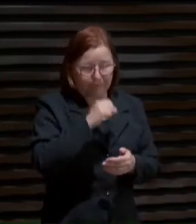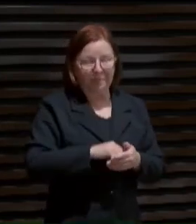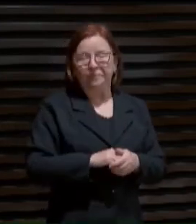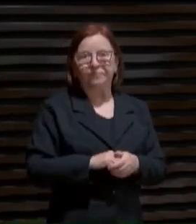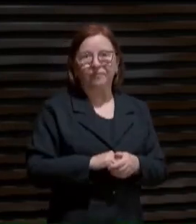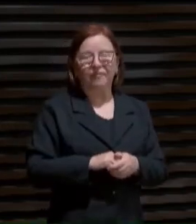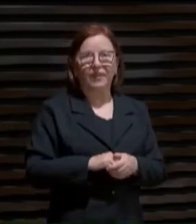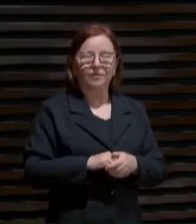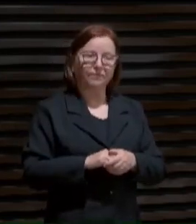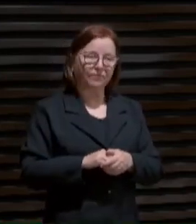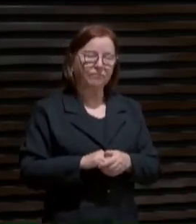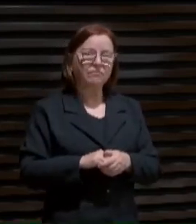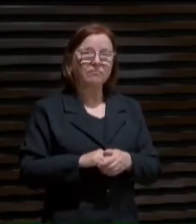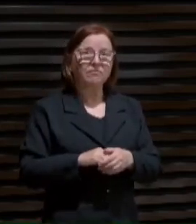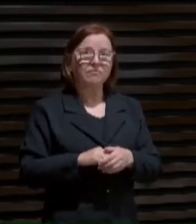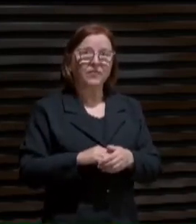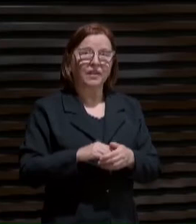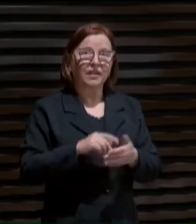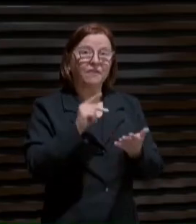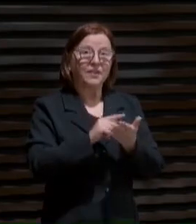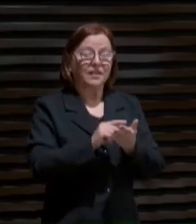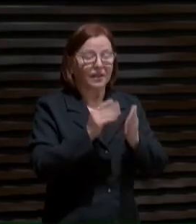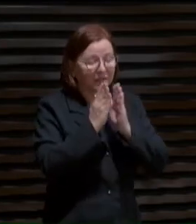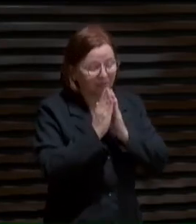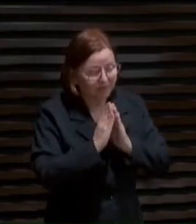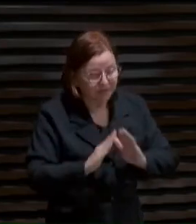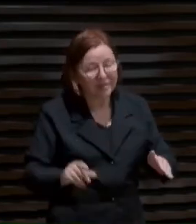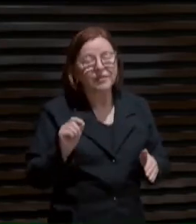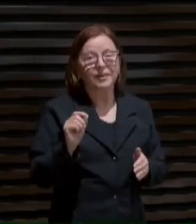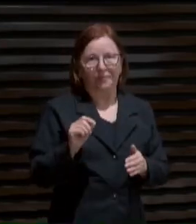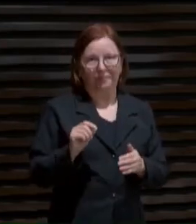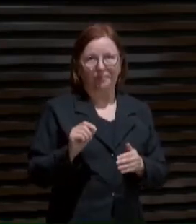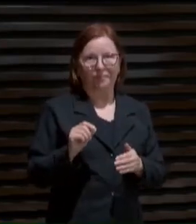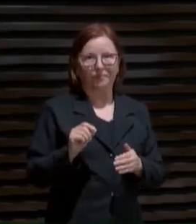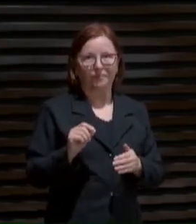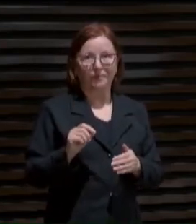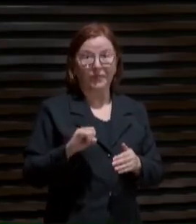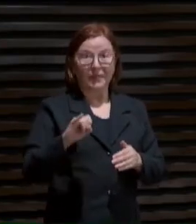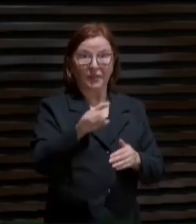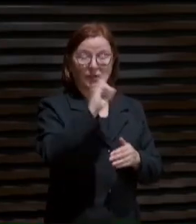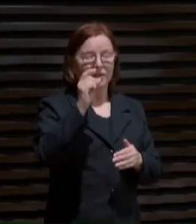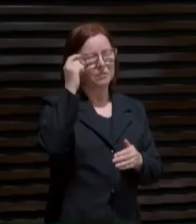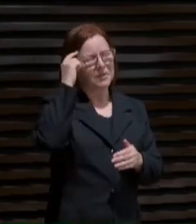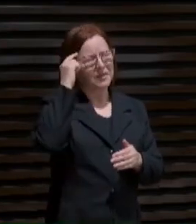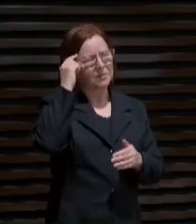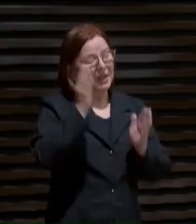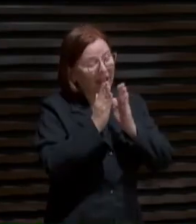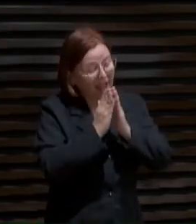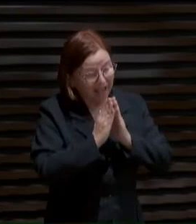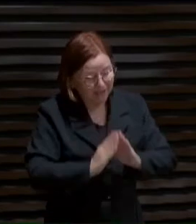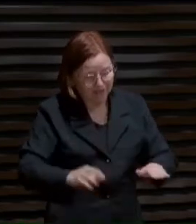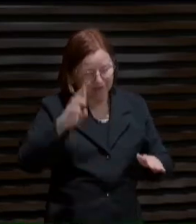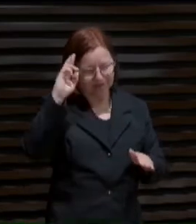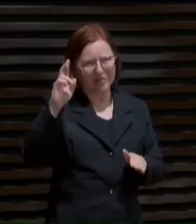oração porque quando nós pensamos em adorar adorar ao senhor o que que primeiro vem a sua